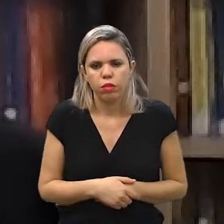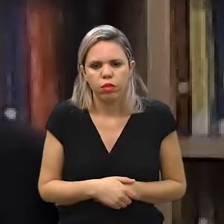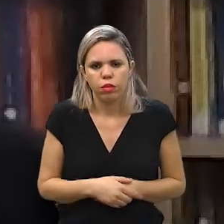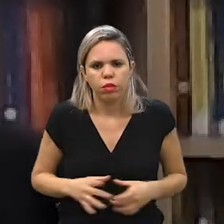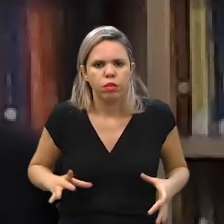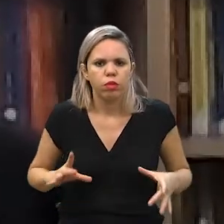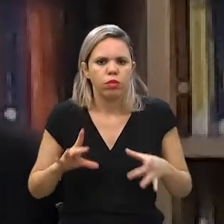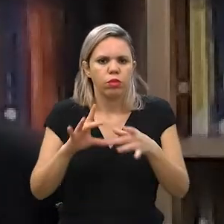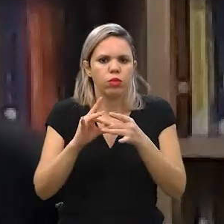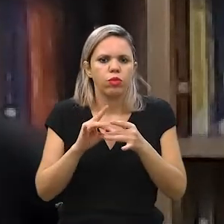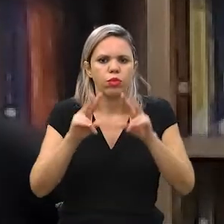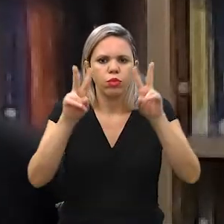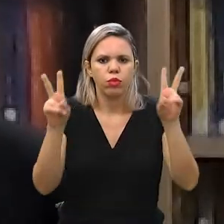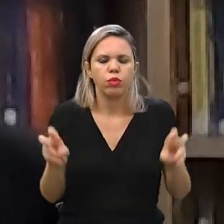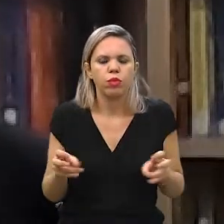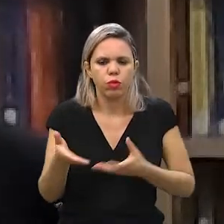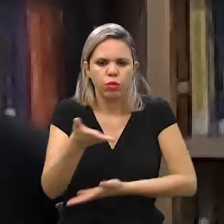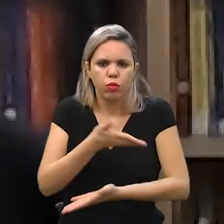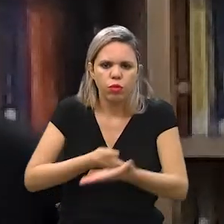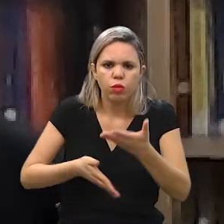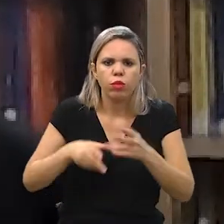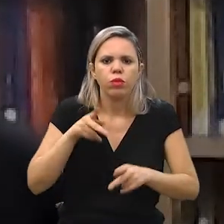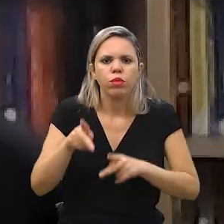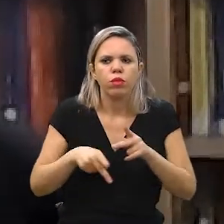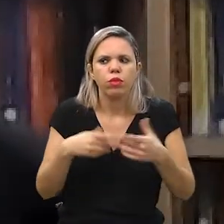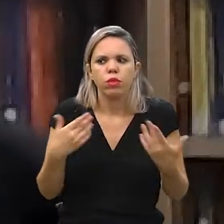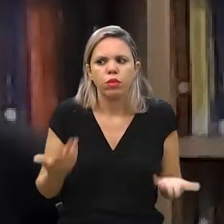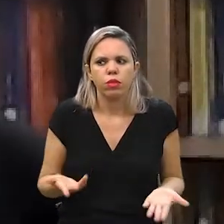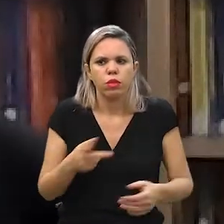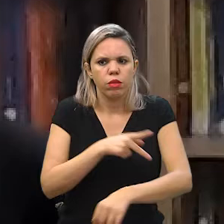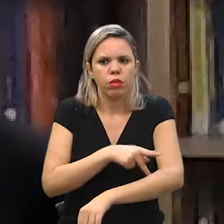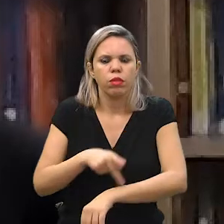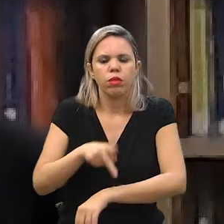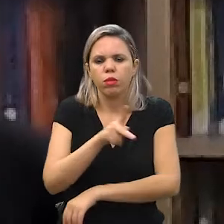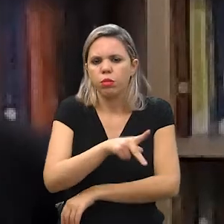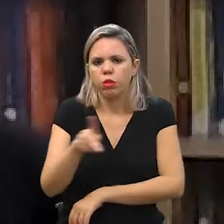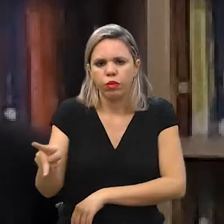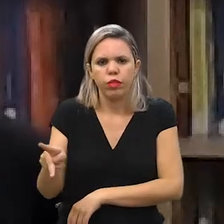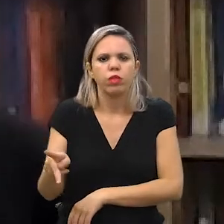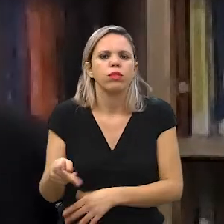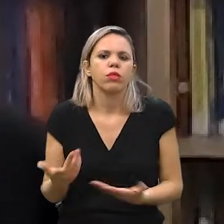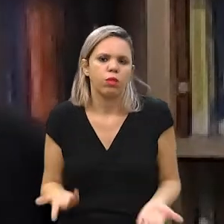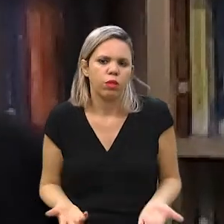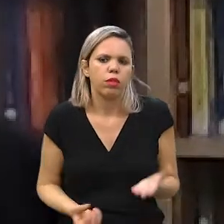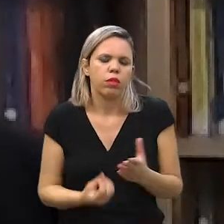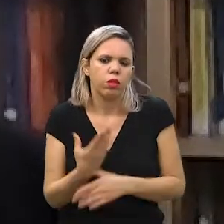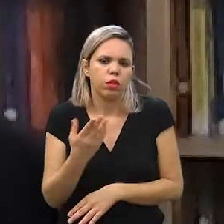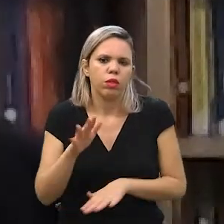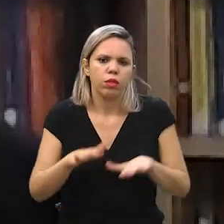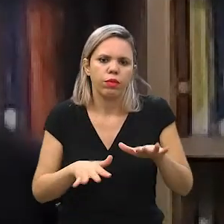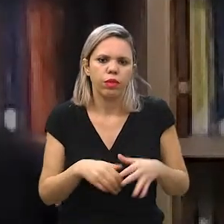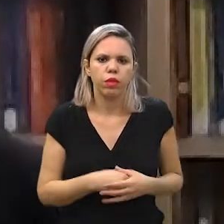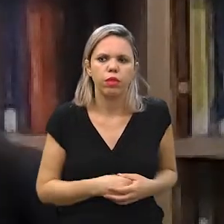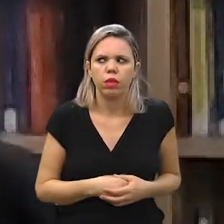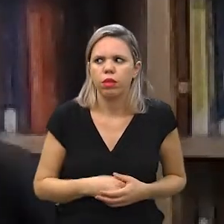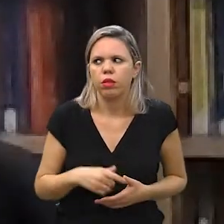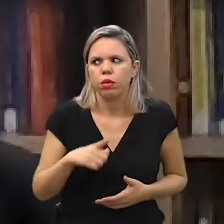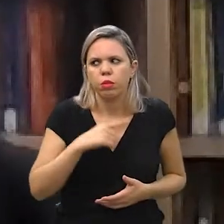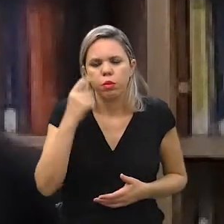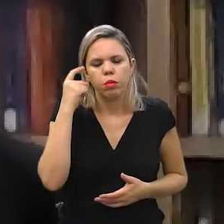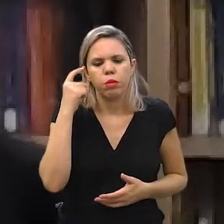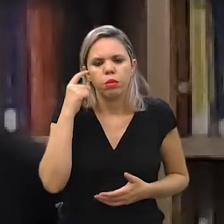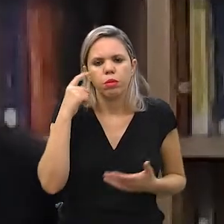ligadas aí a relacionamento interpessoal, no qual as pedagogas estão altamente formadas, né? Mas talvez, eu penso